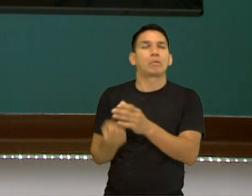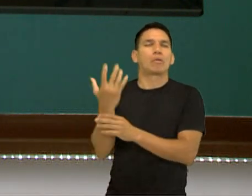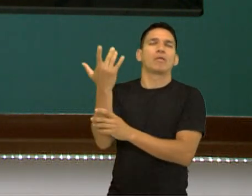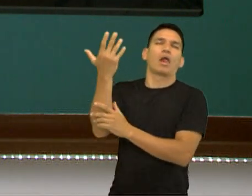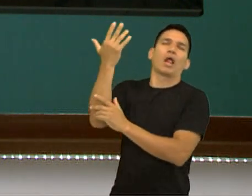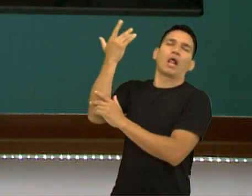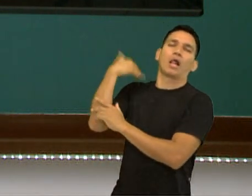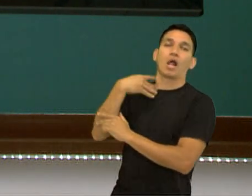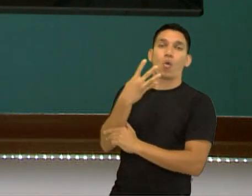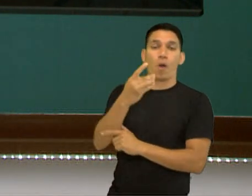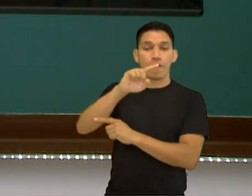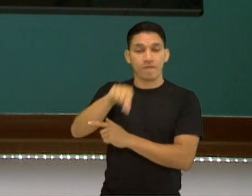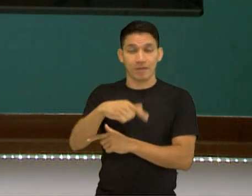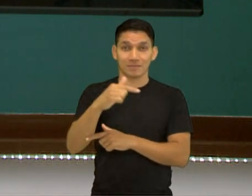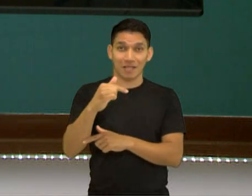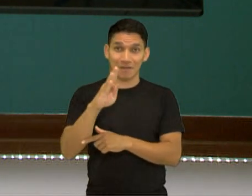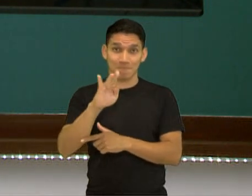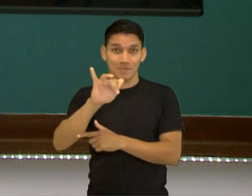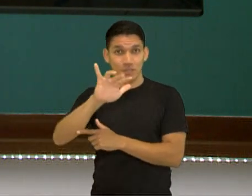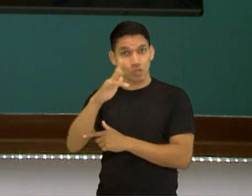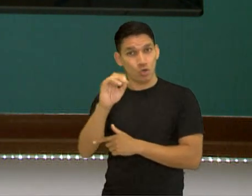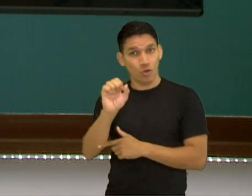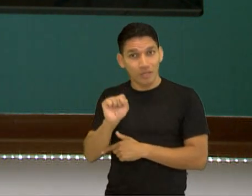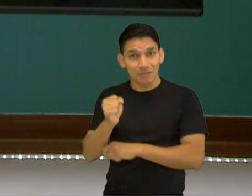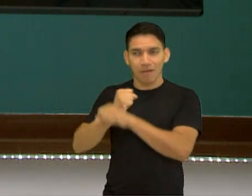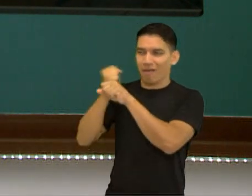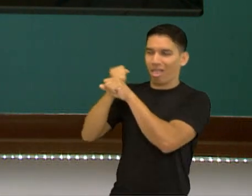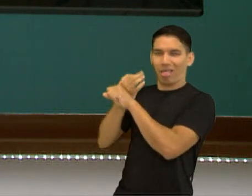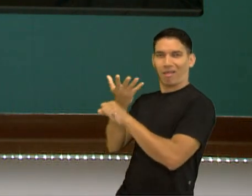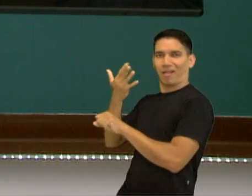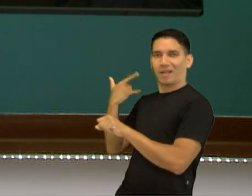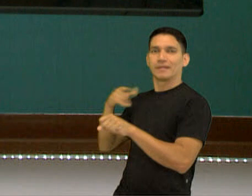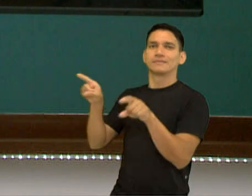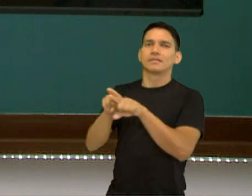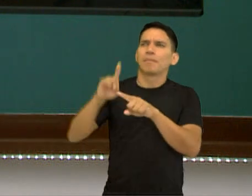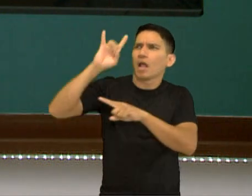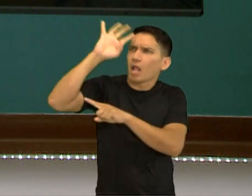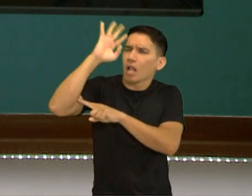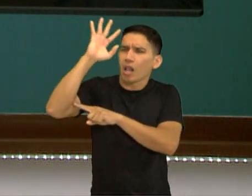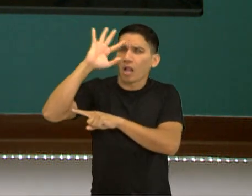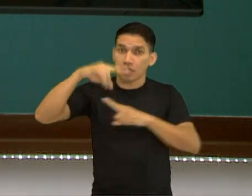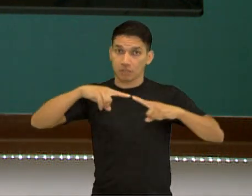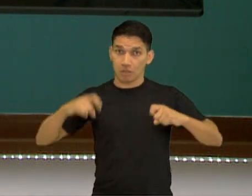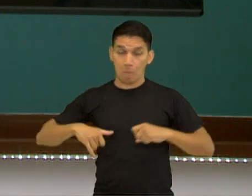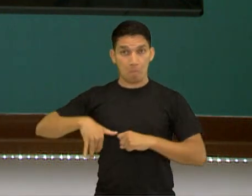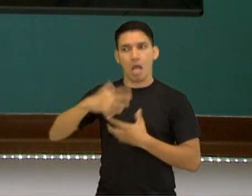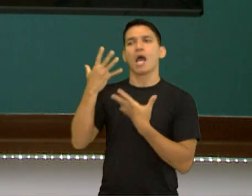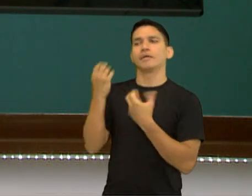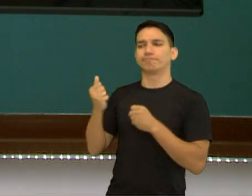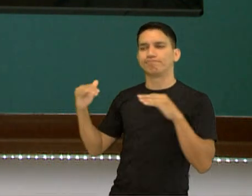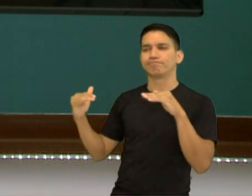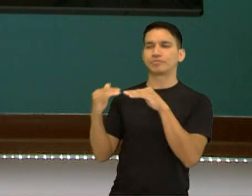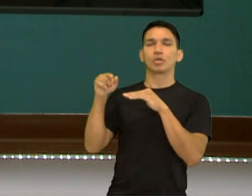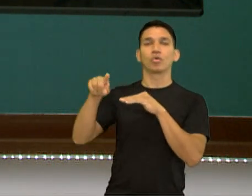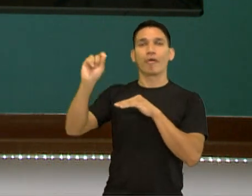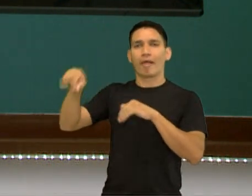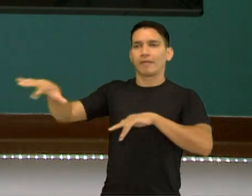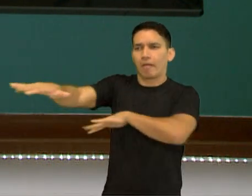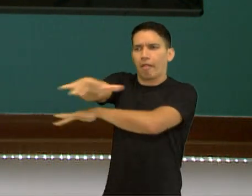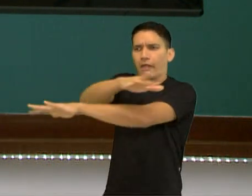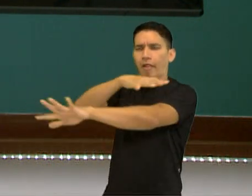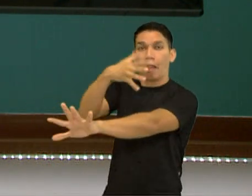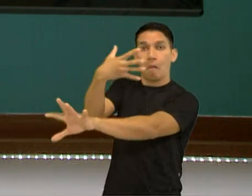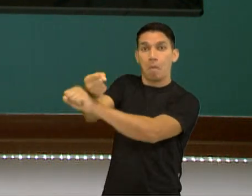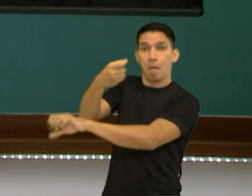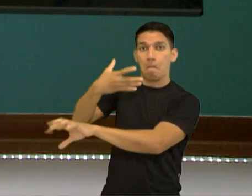aproximadamente 4,7 bilhões de anos atrás. E a teoria científica mais aceita é a teoria da nebulosa solar, que